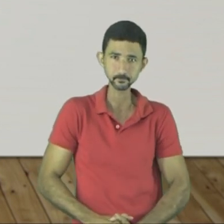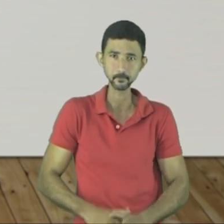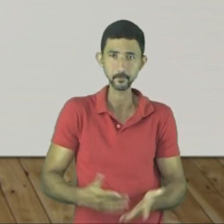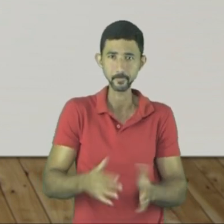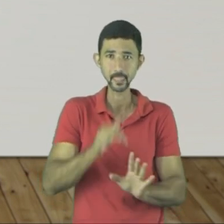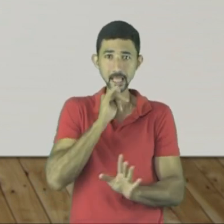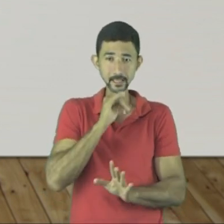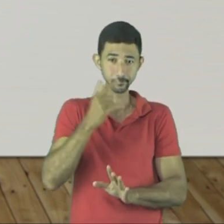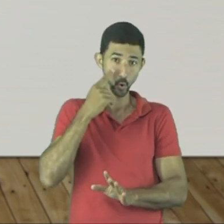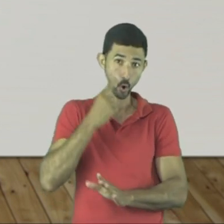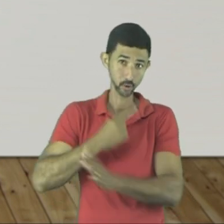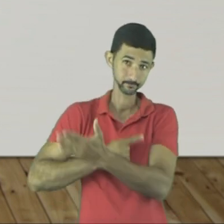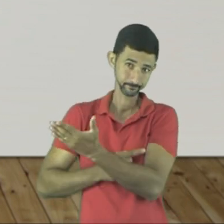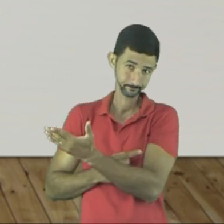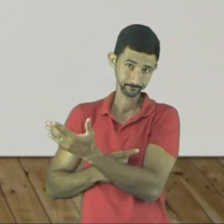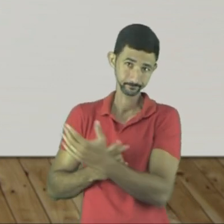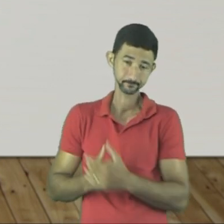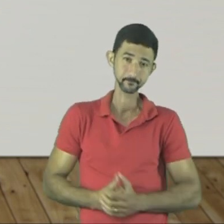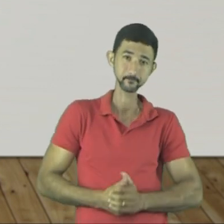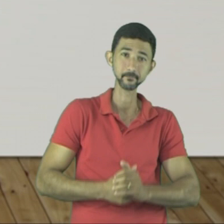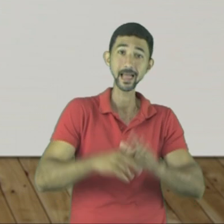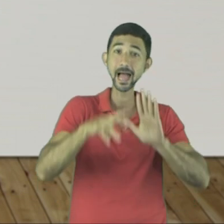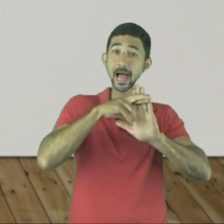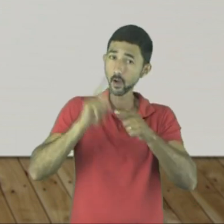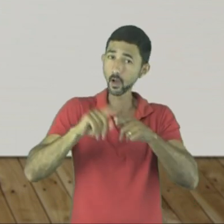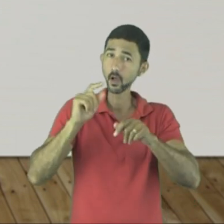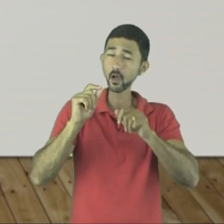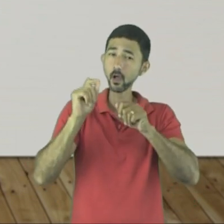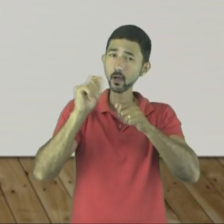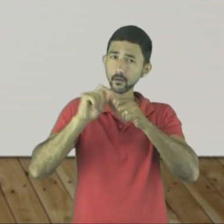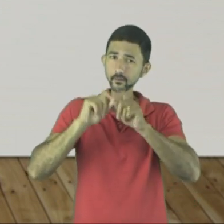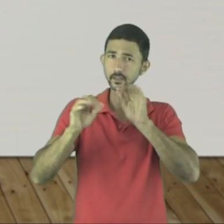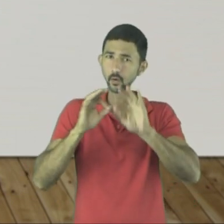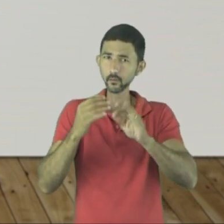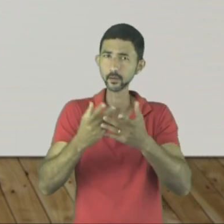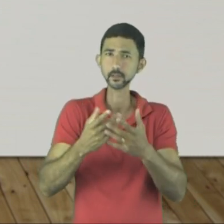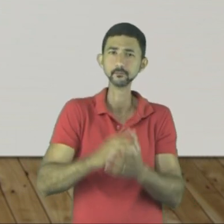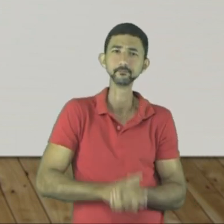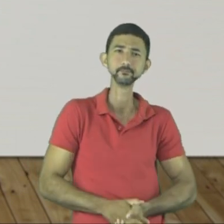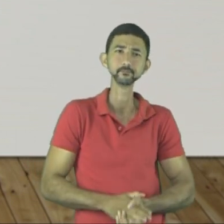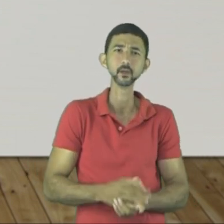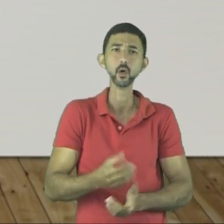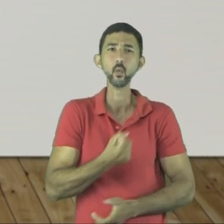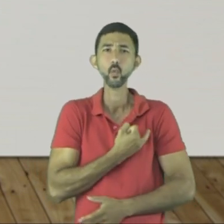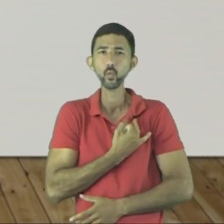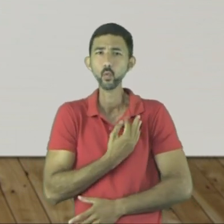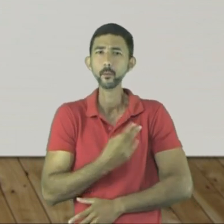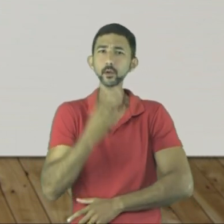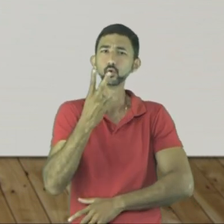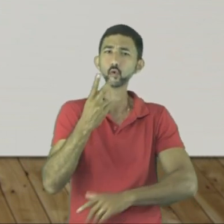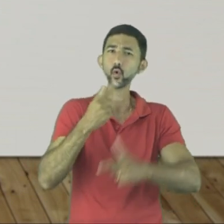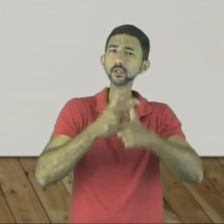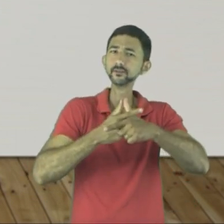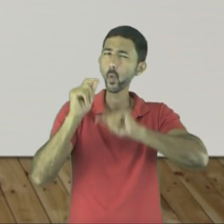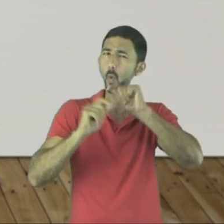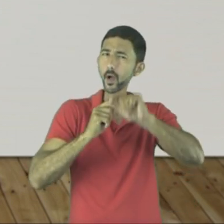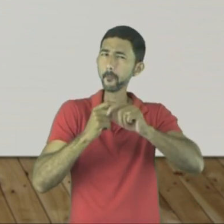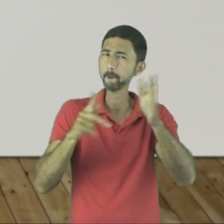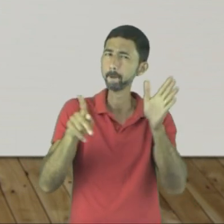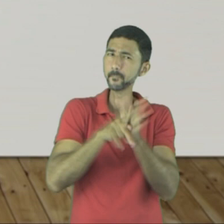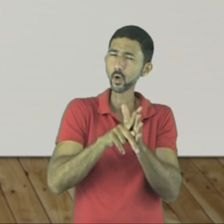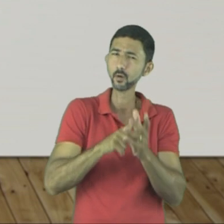o critério, né, se a regra para ser número primo tem que ser um número que só tenha 2